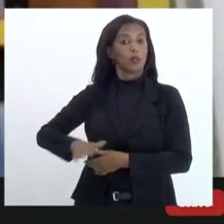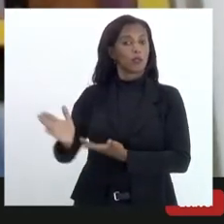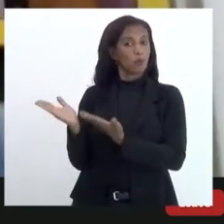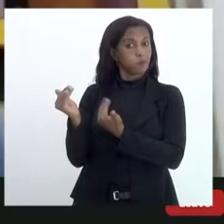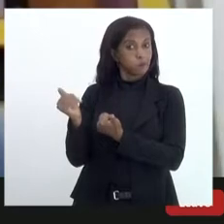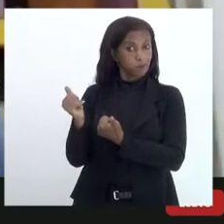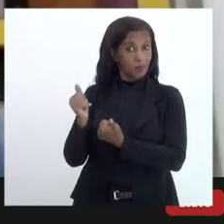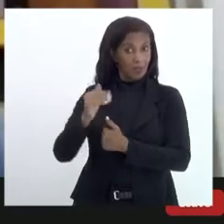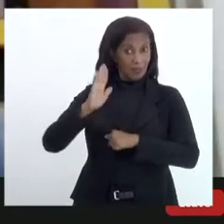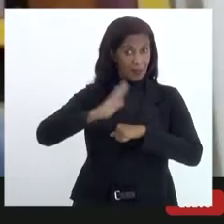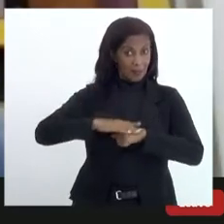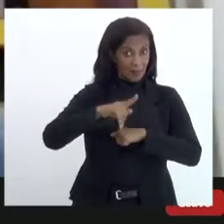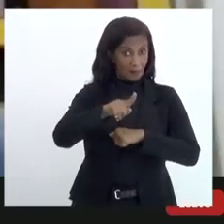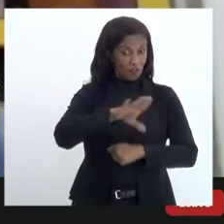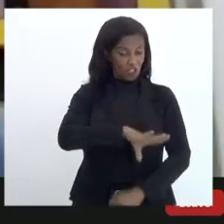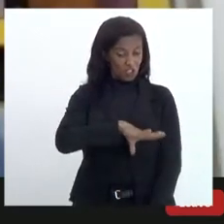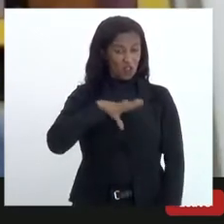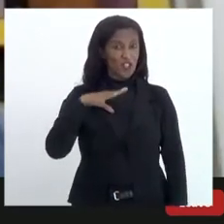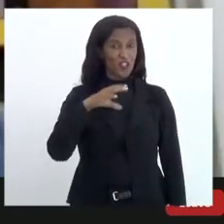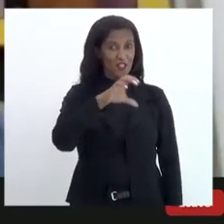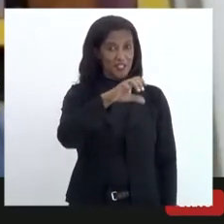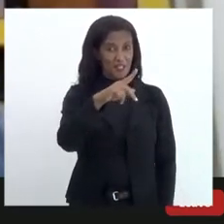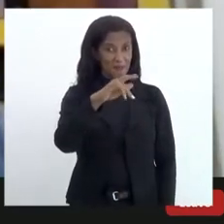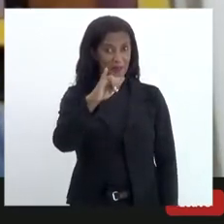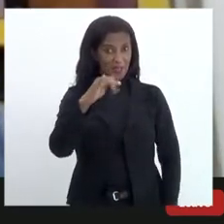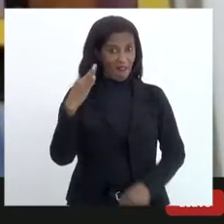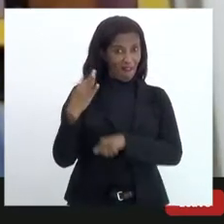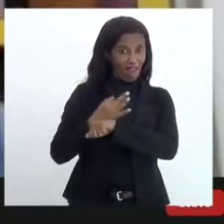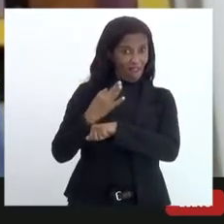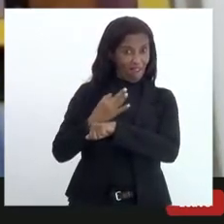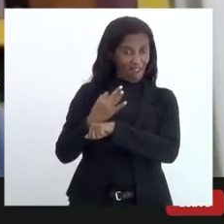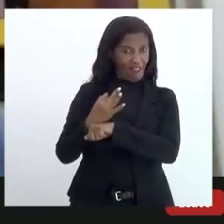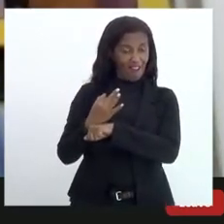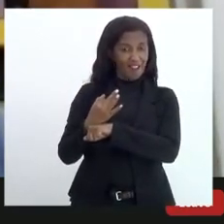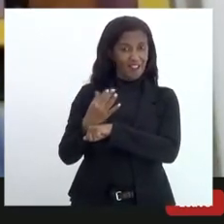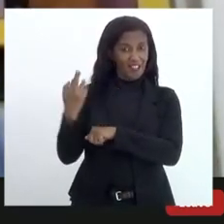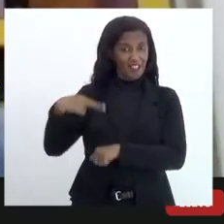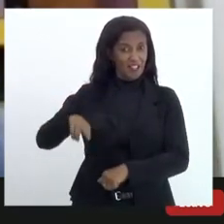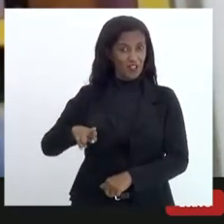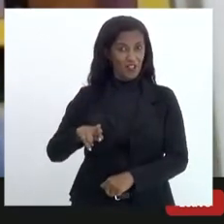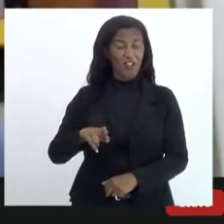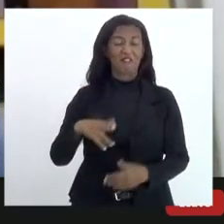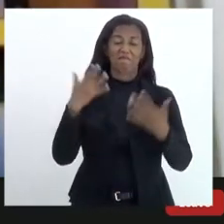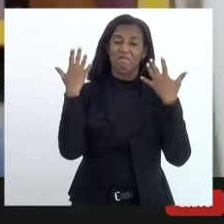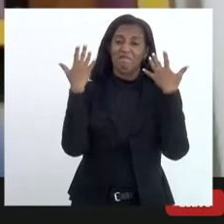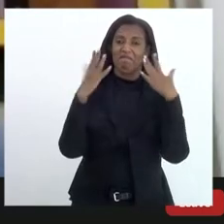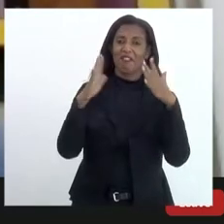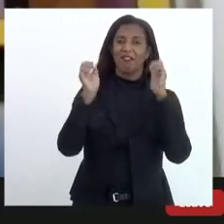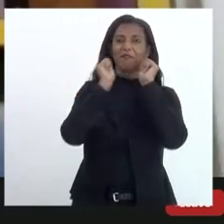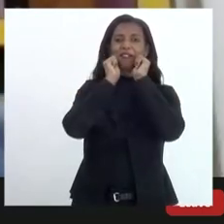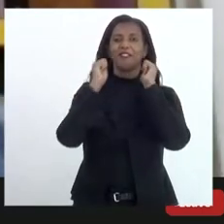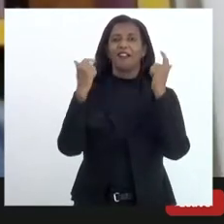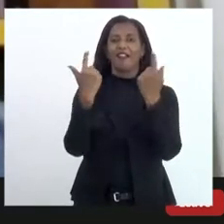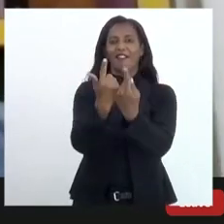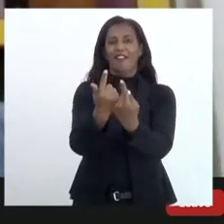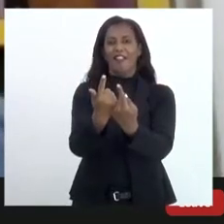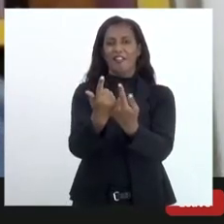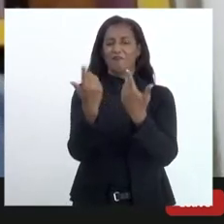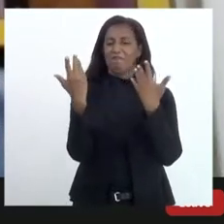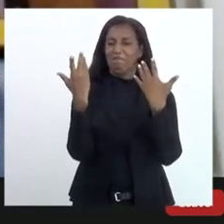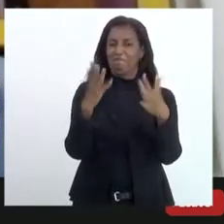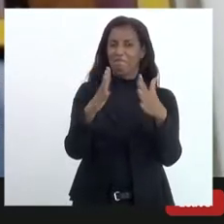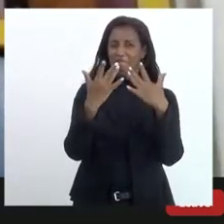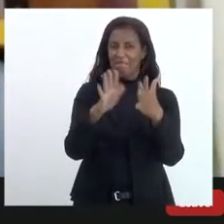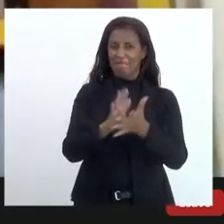mais espinhosa, e vocês foram corajosas. Quero parabenizar a LERJ de ter topado, porque a gente sabe que já para instalar já é uma confusão.